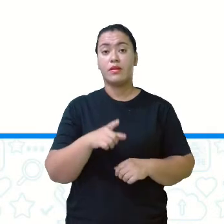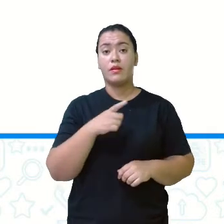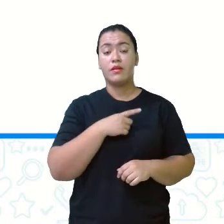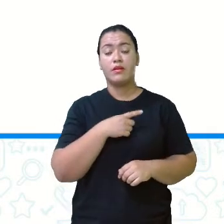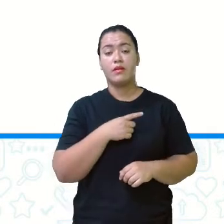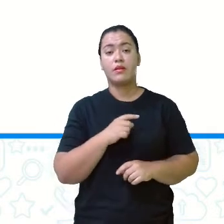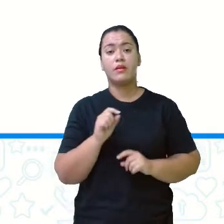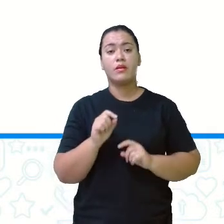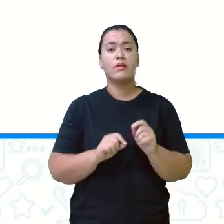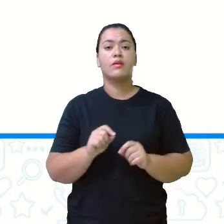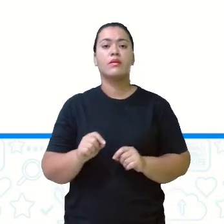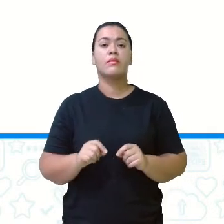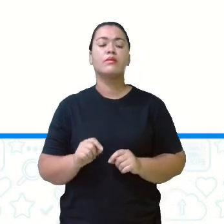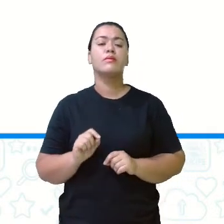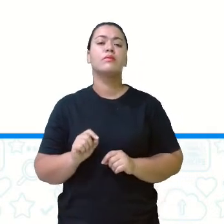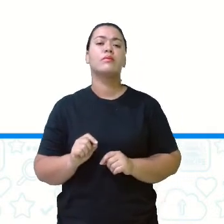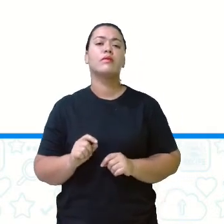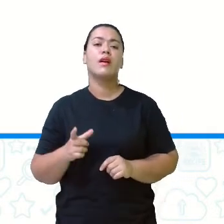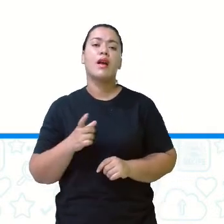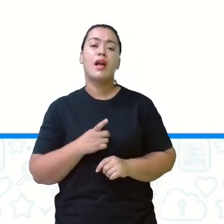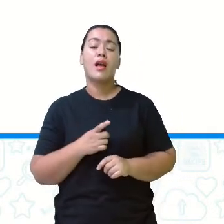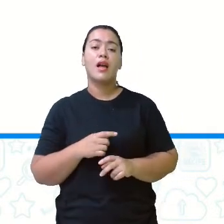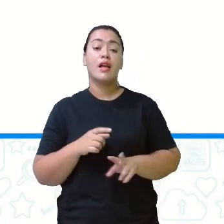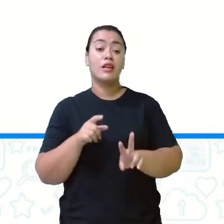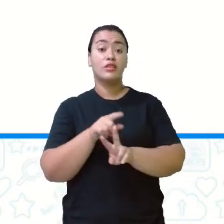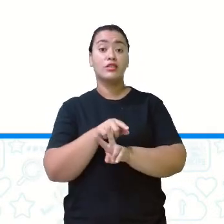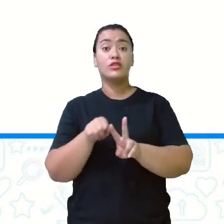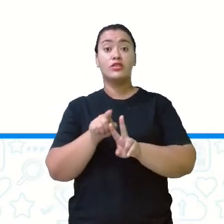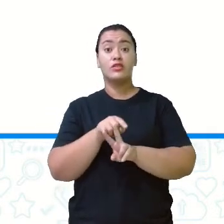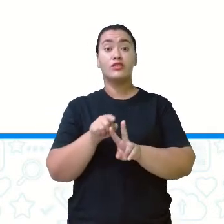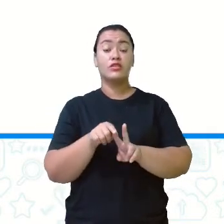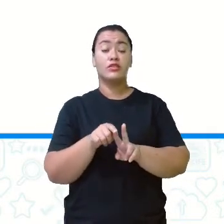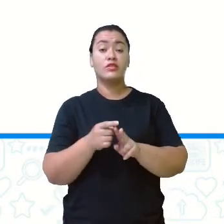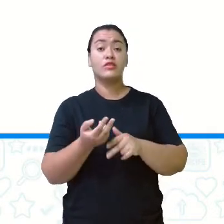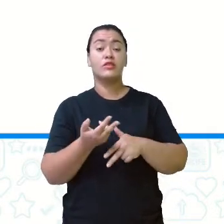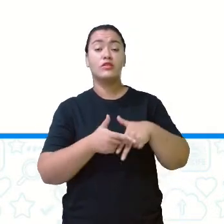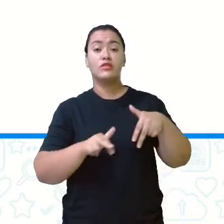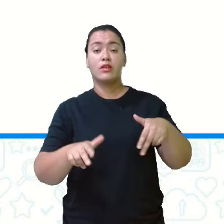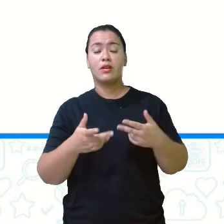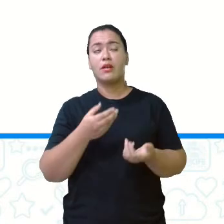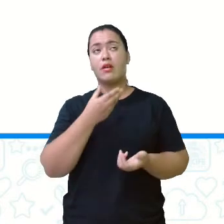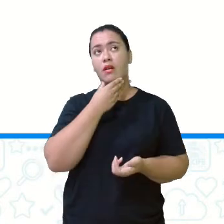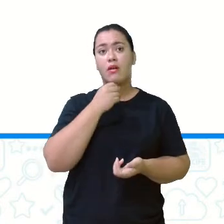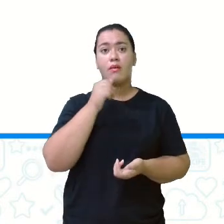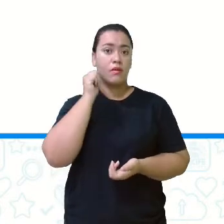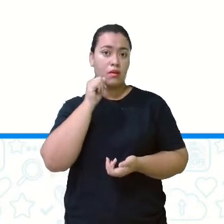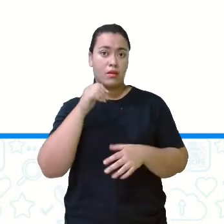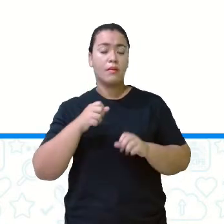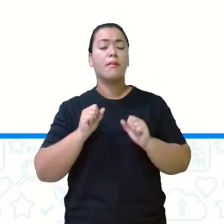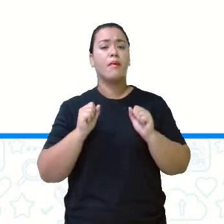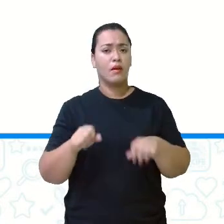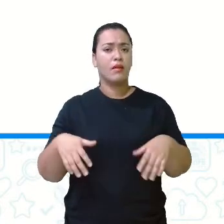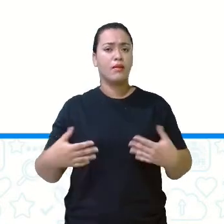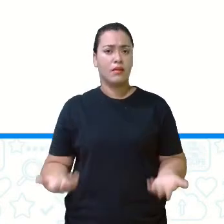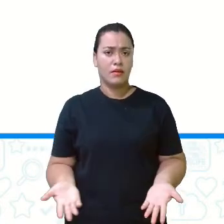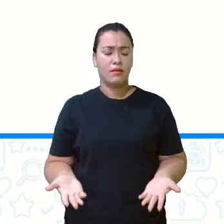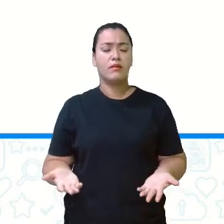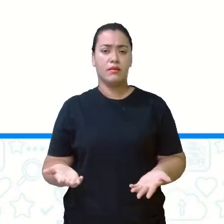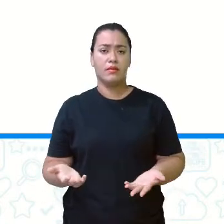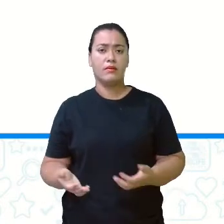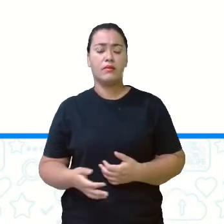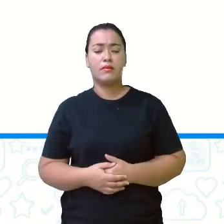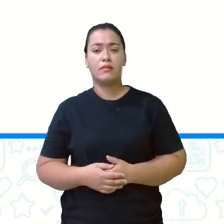gente fala e refere-se aos dois gêneros. Pode ser menino, pode ser masculino ou pode